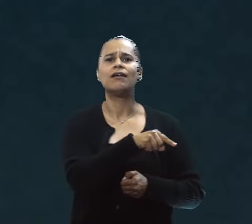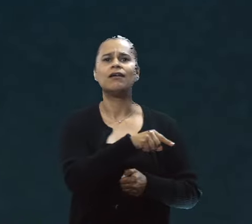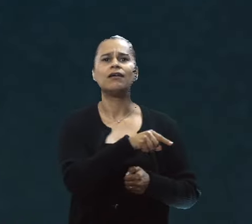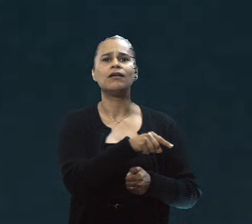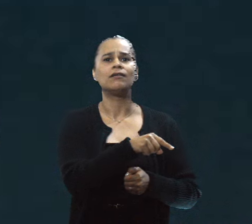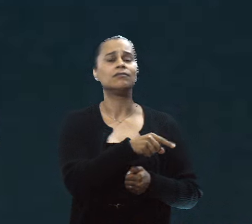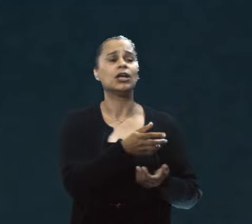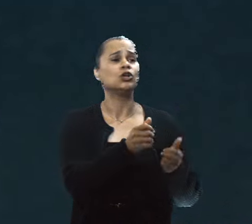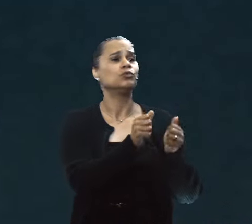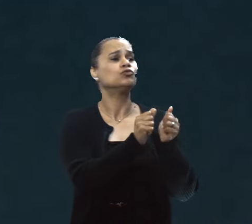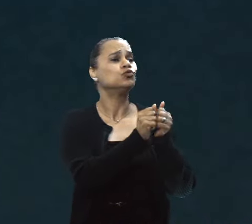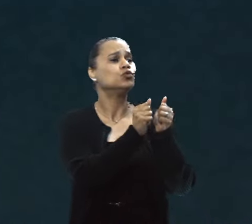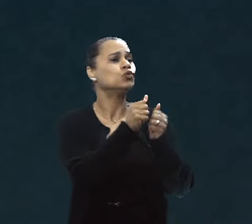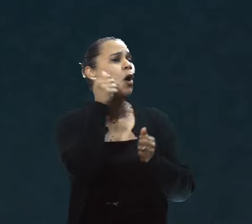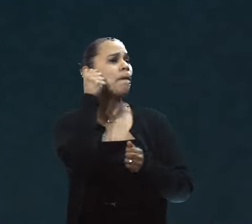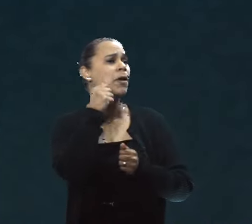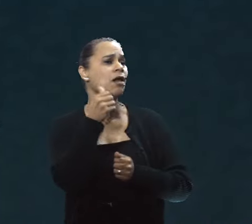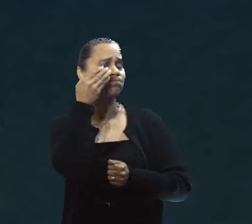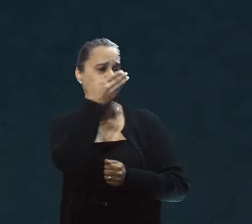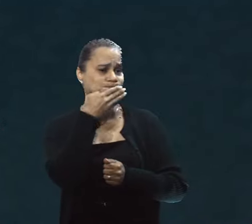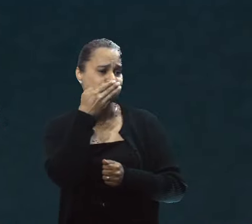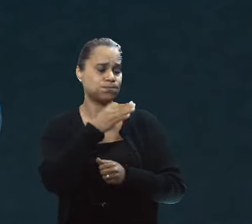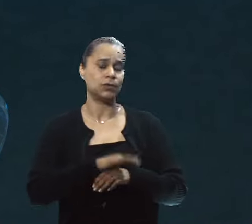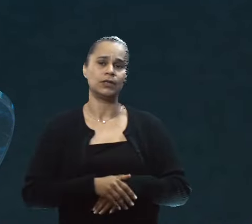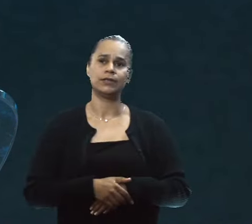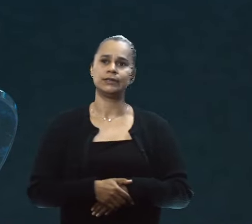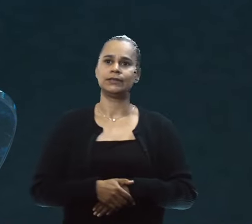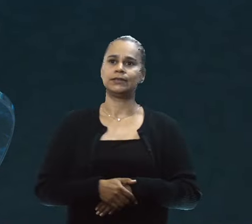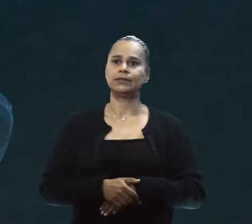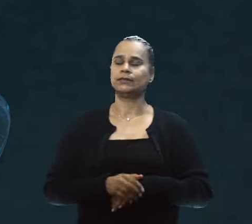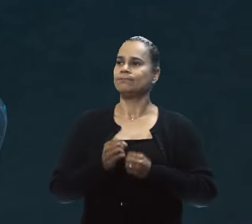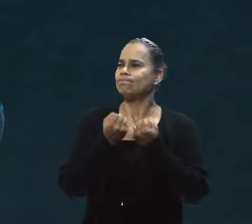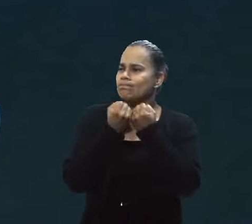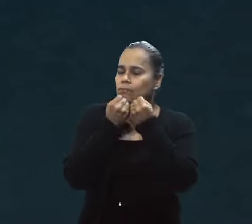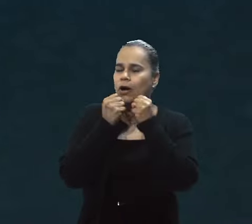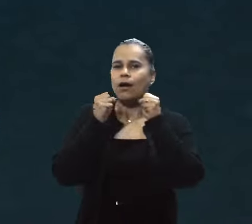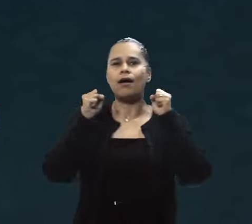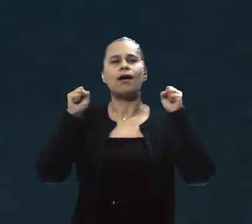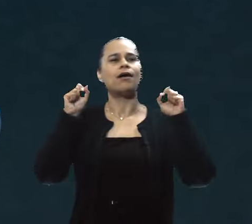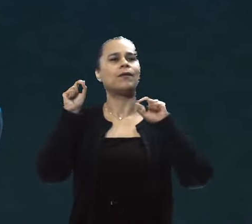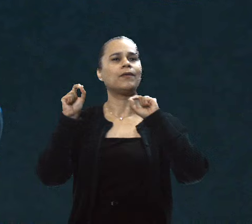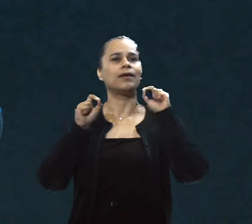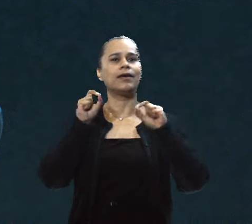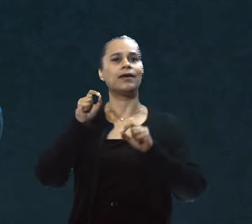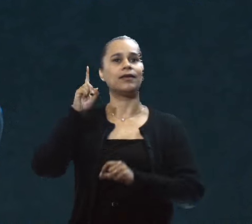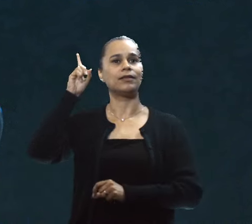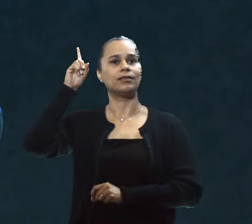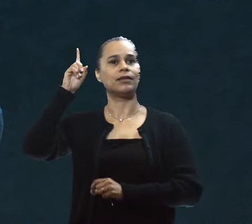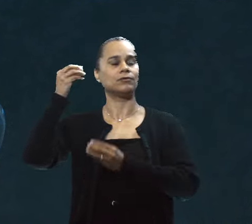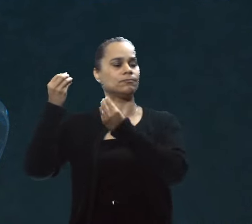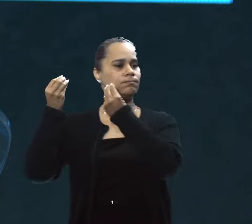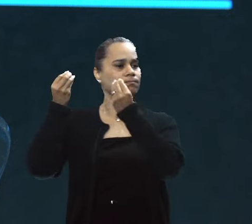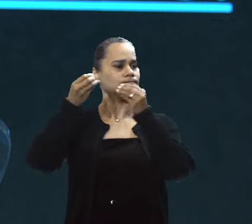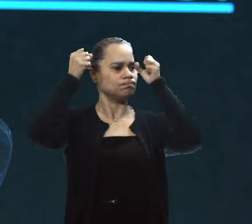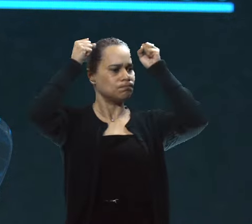prostituta. Aí ele levanta e Deus derrama uma força